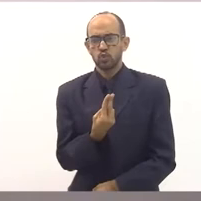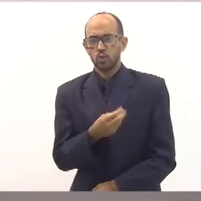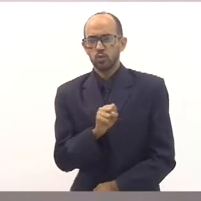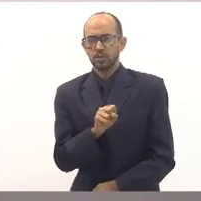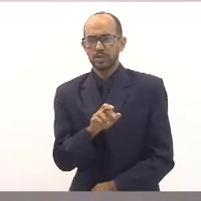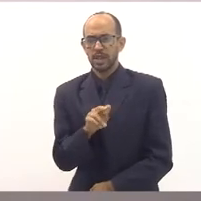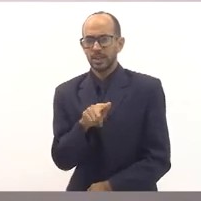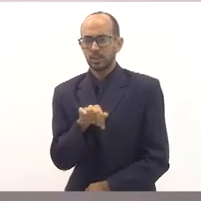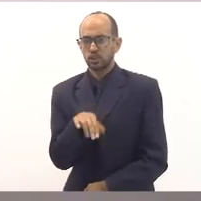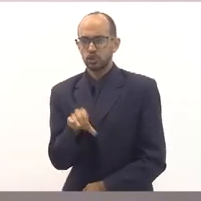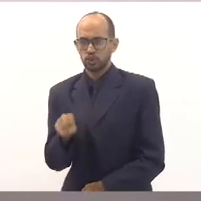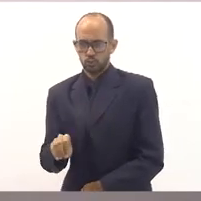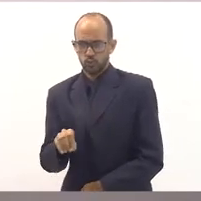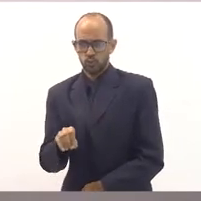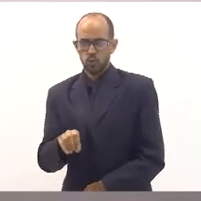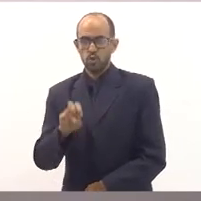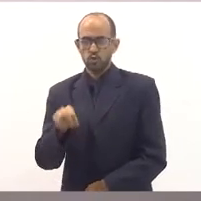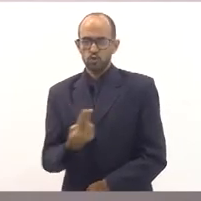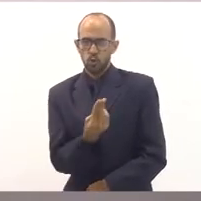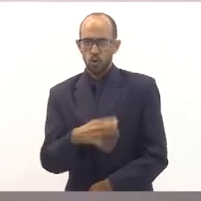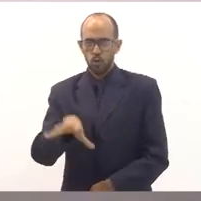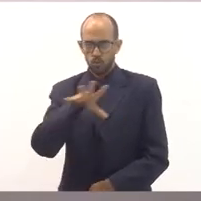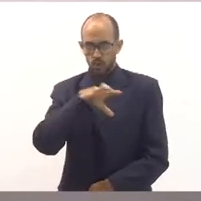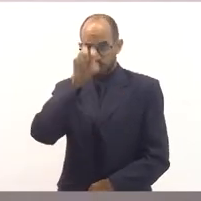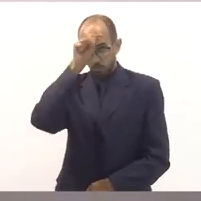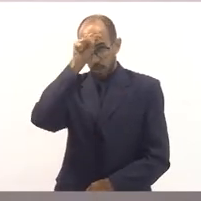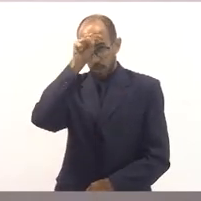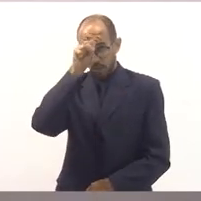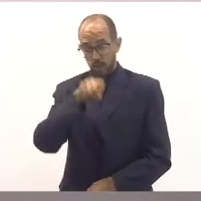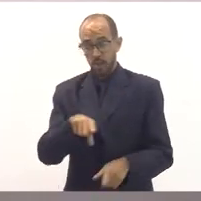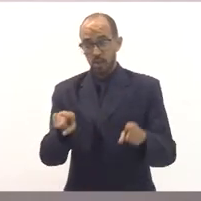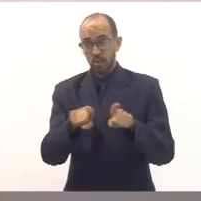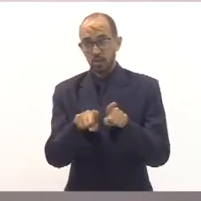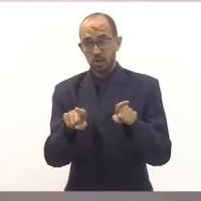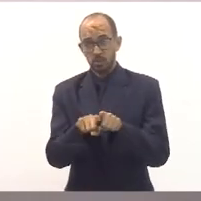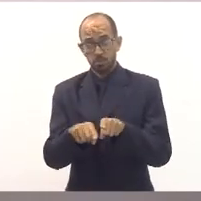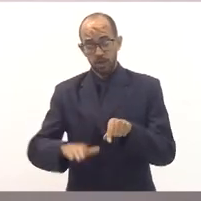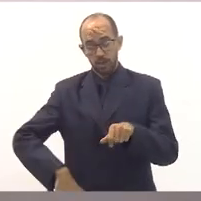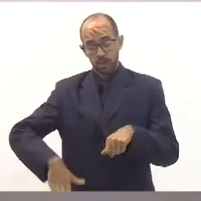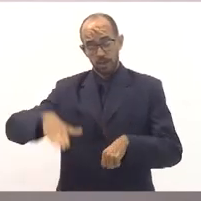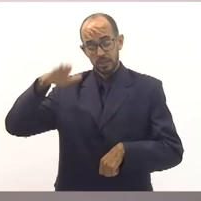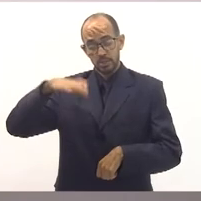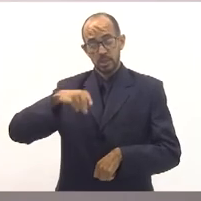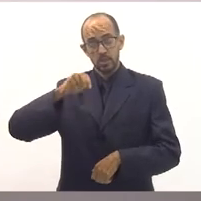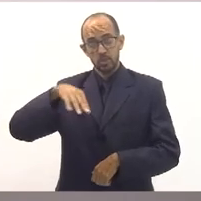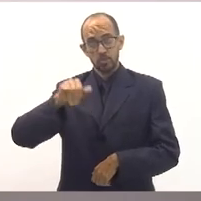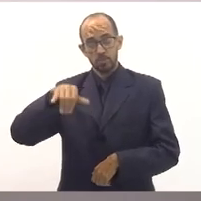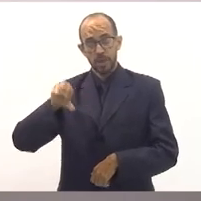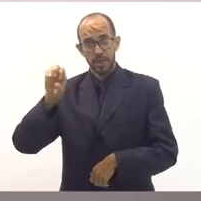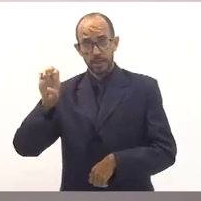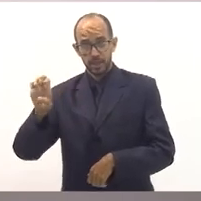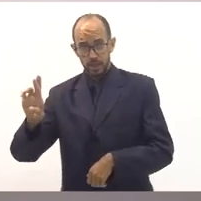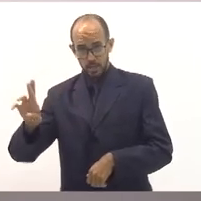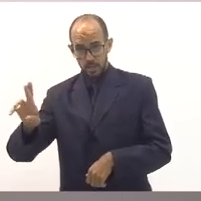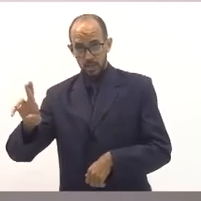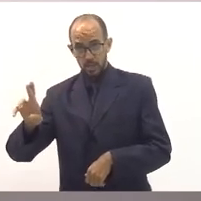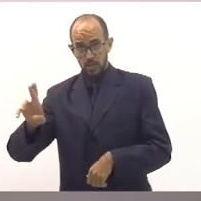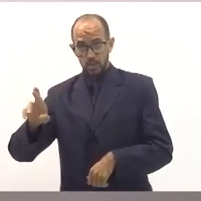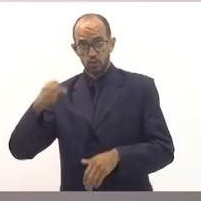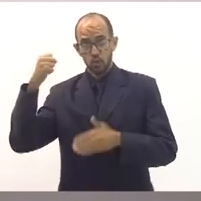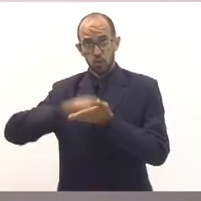maconheiros umbandista sou nascido e criado no grande Méier sou ativista